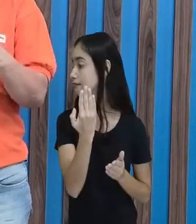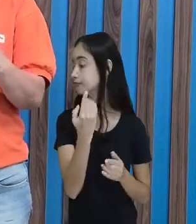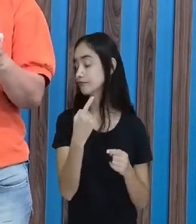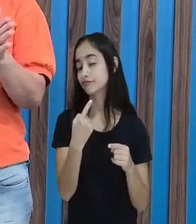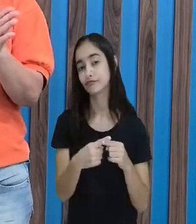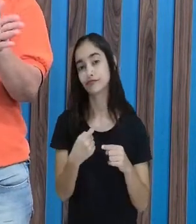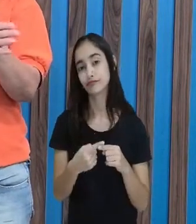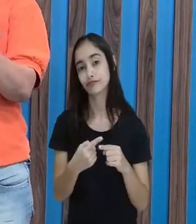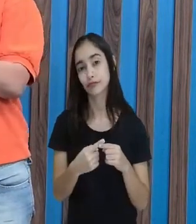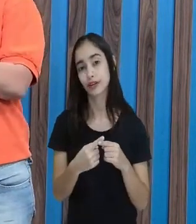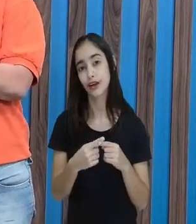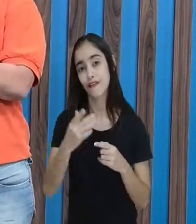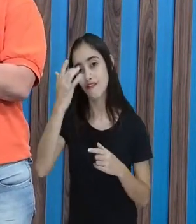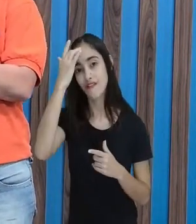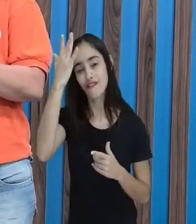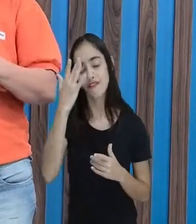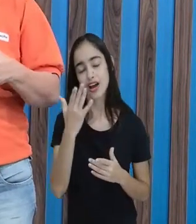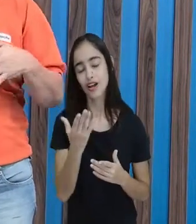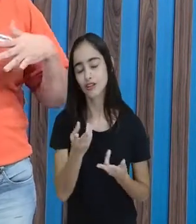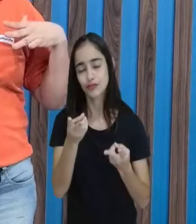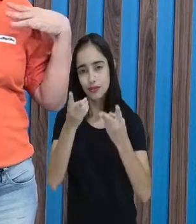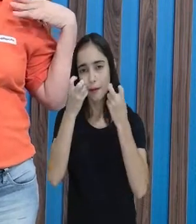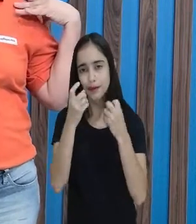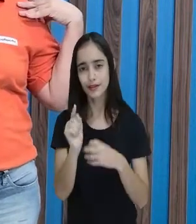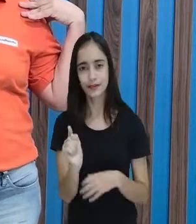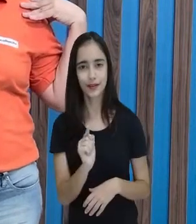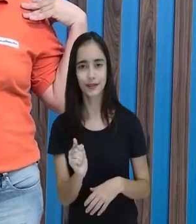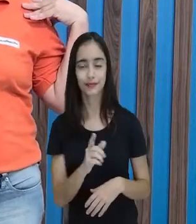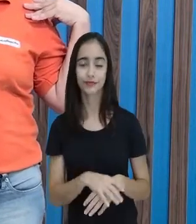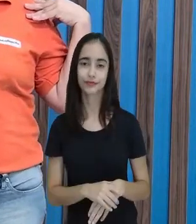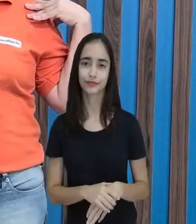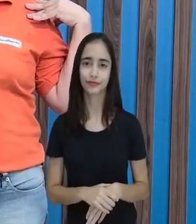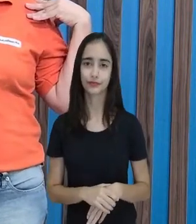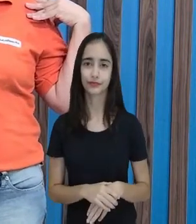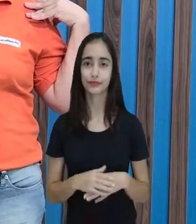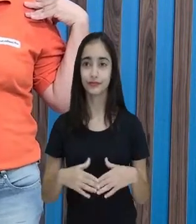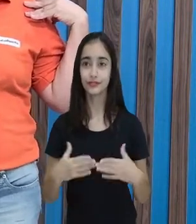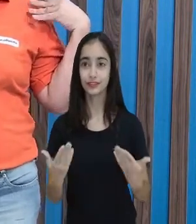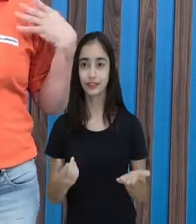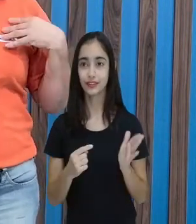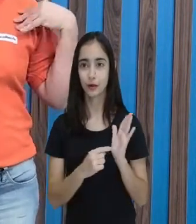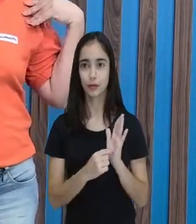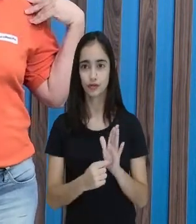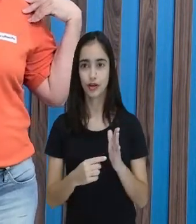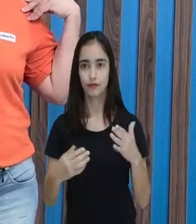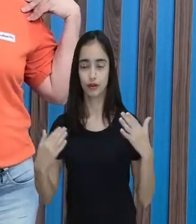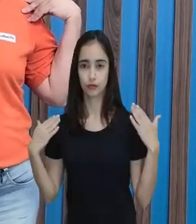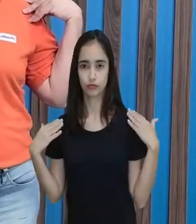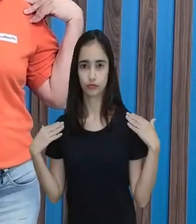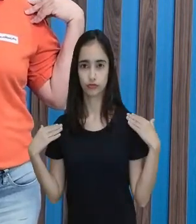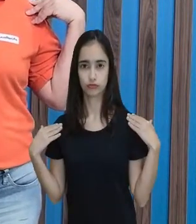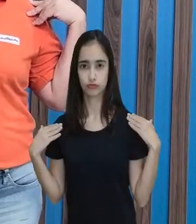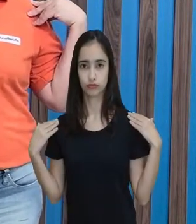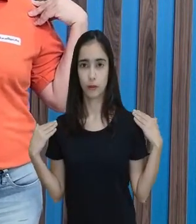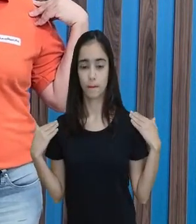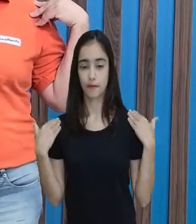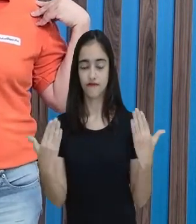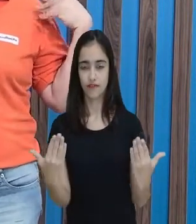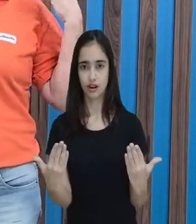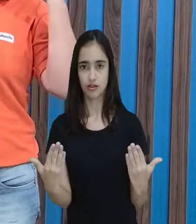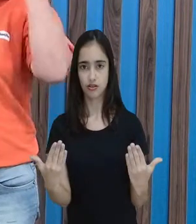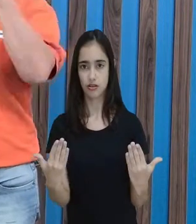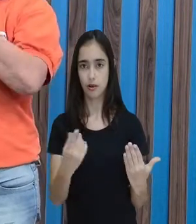perceber que era uma pessoa de lado. Então, eles representavam o corpo de frente, o ombro como se a pessoa estivesse de